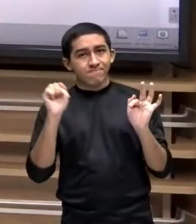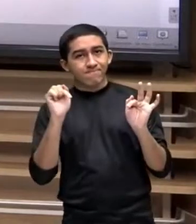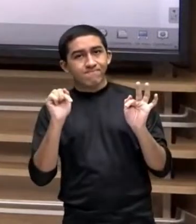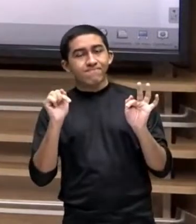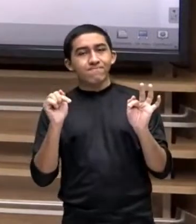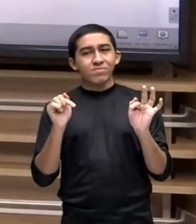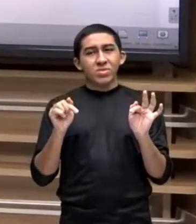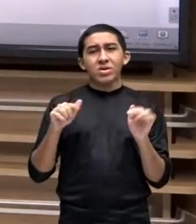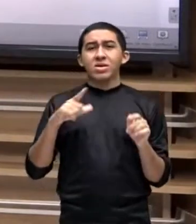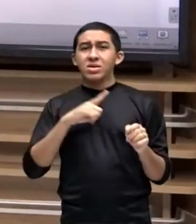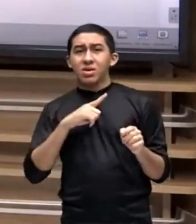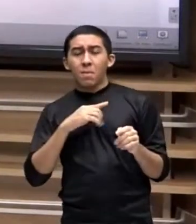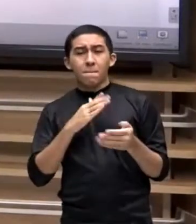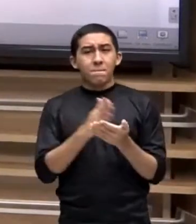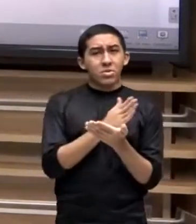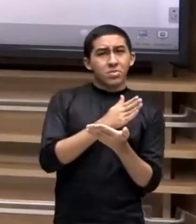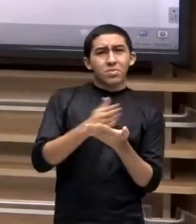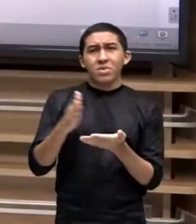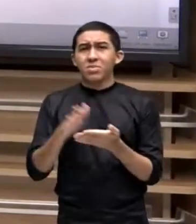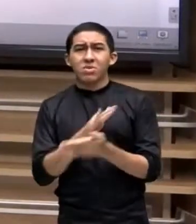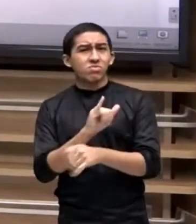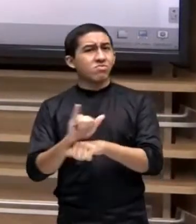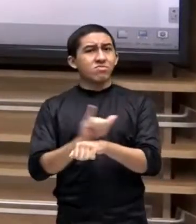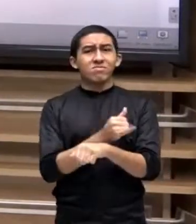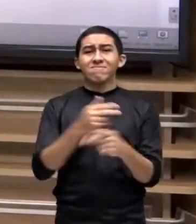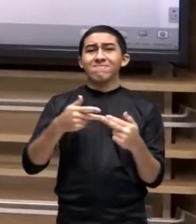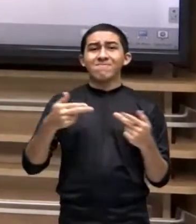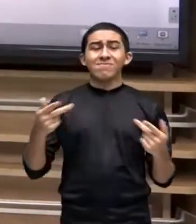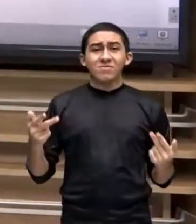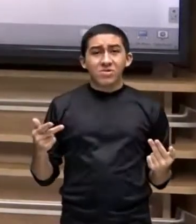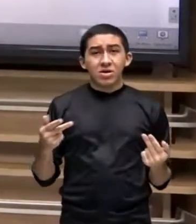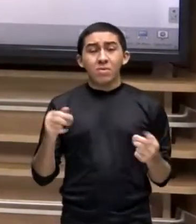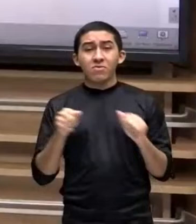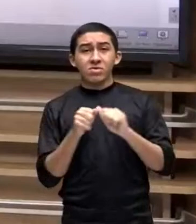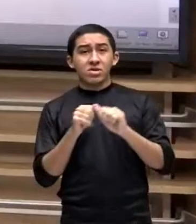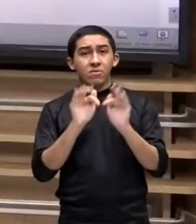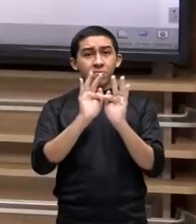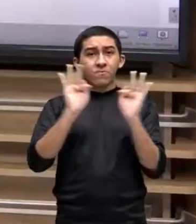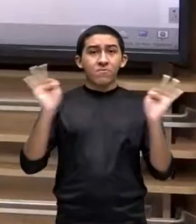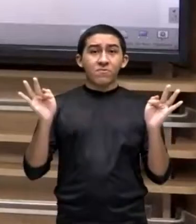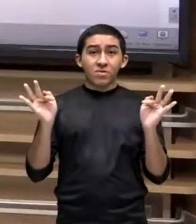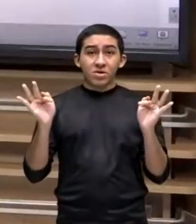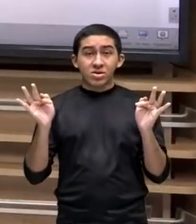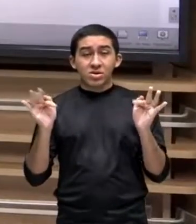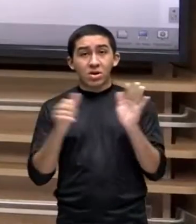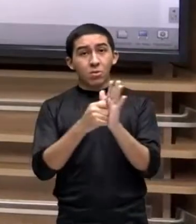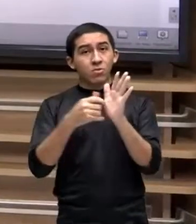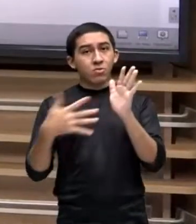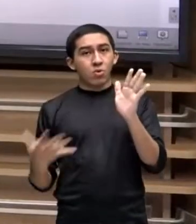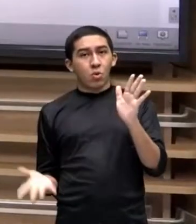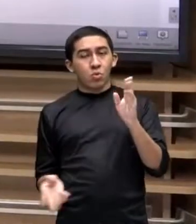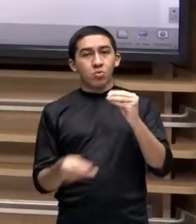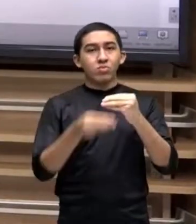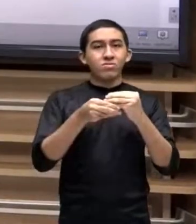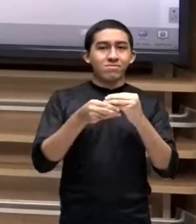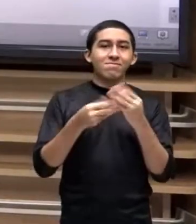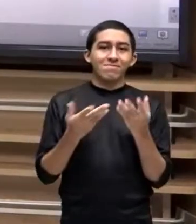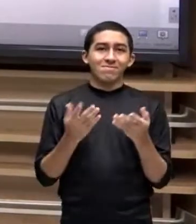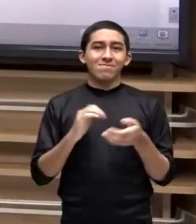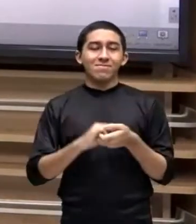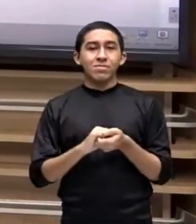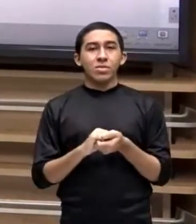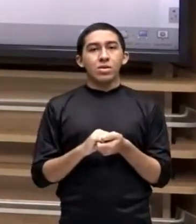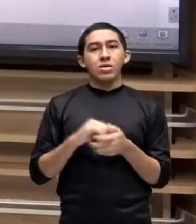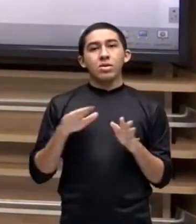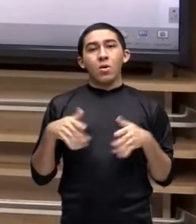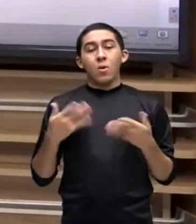diferentes mecanismos que nós podemos utilizar para fazer a construção de uma figura de linguagem. Tá certo, gente? E